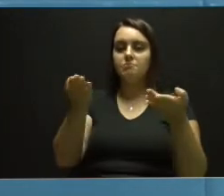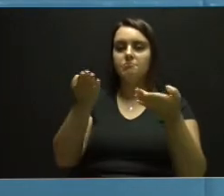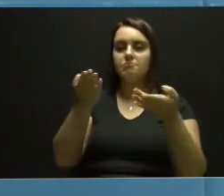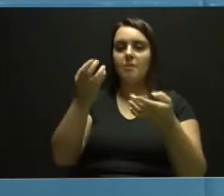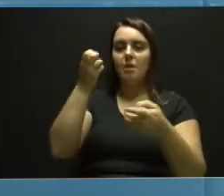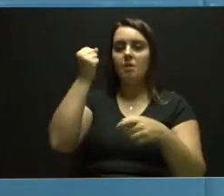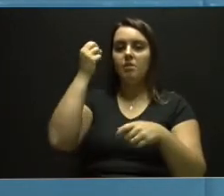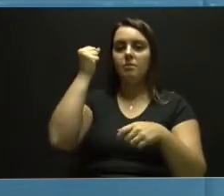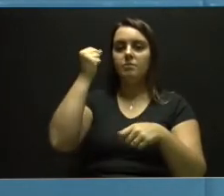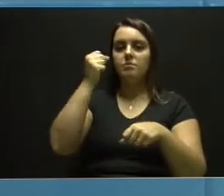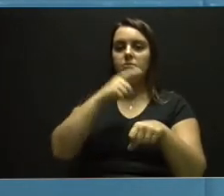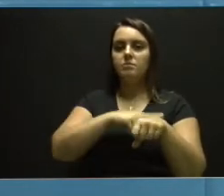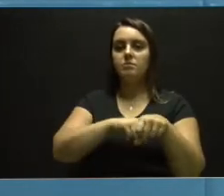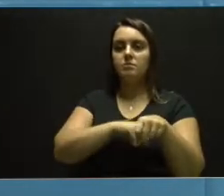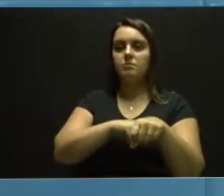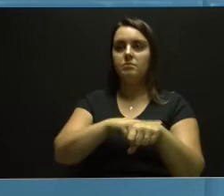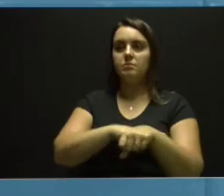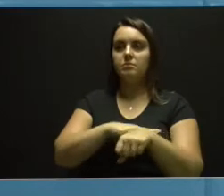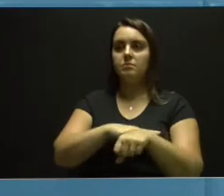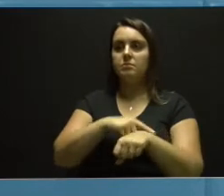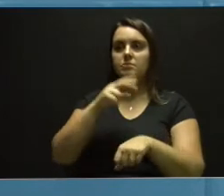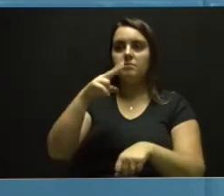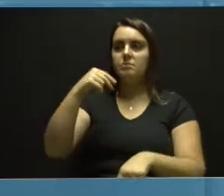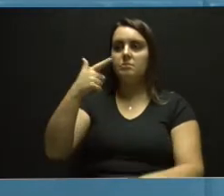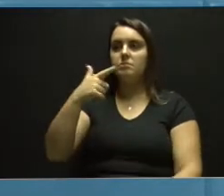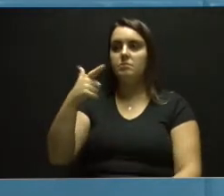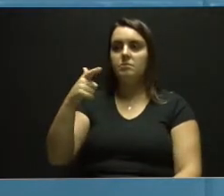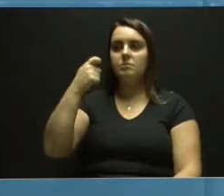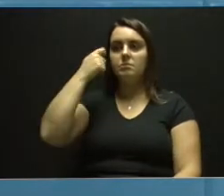não tem nenhum negro